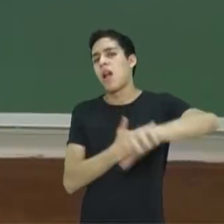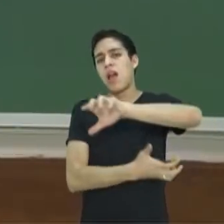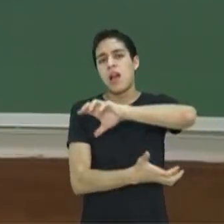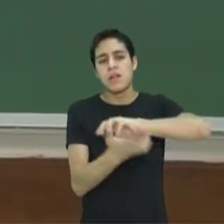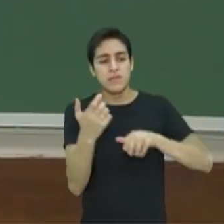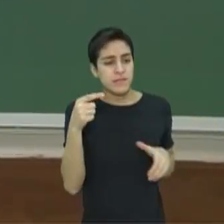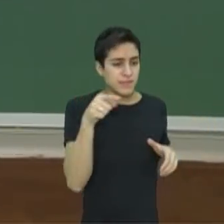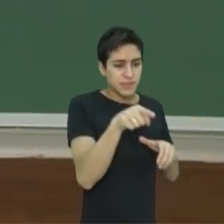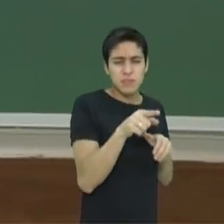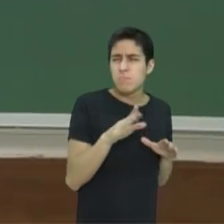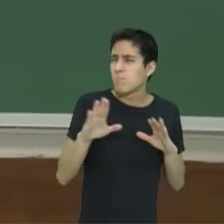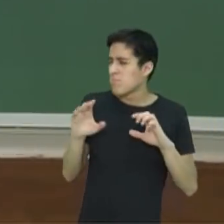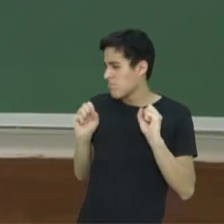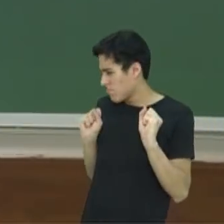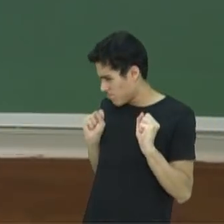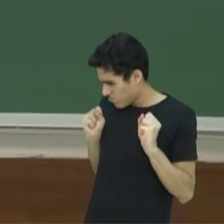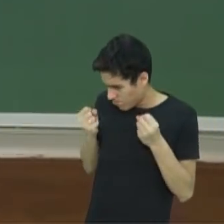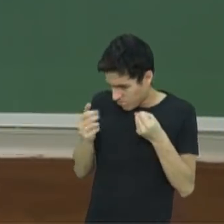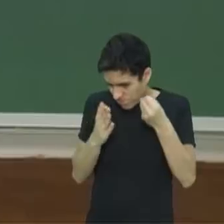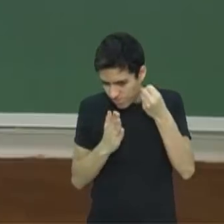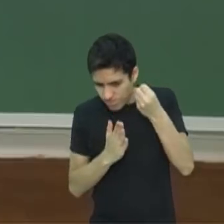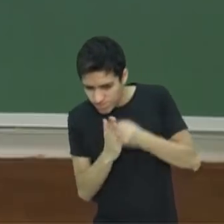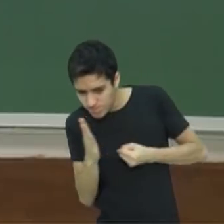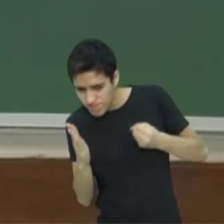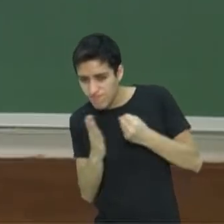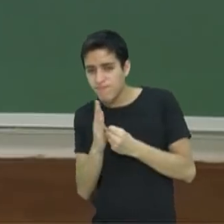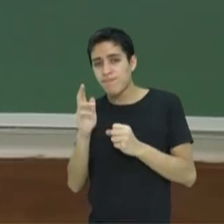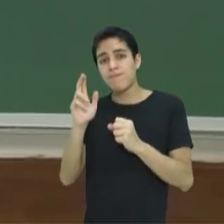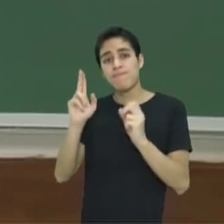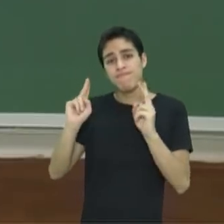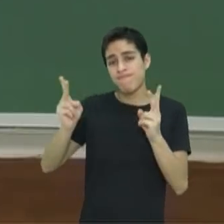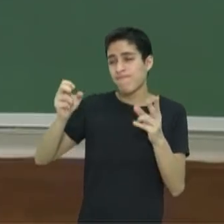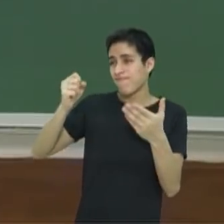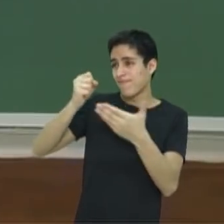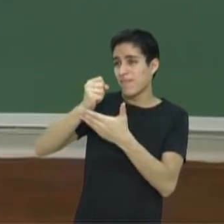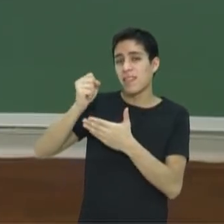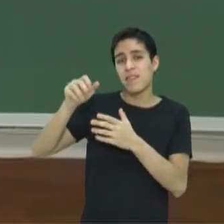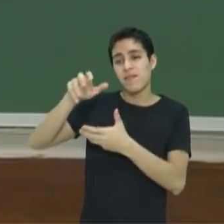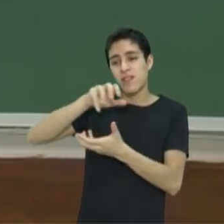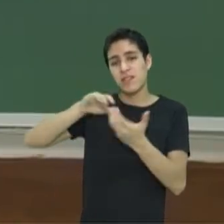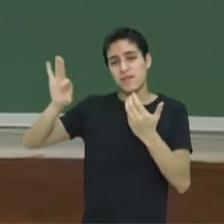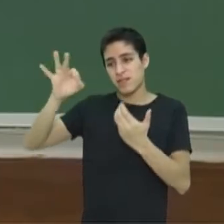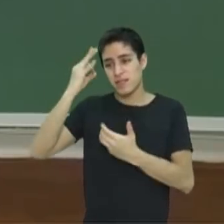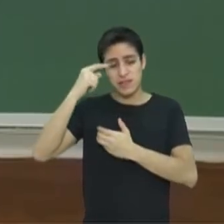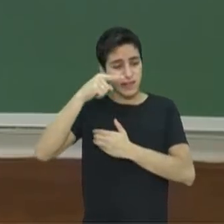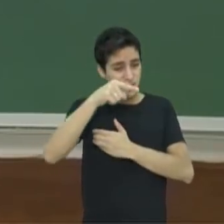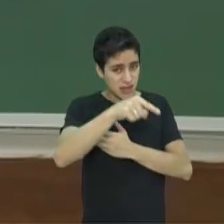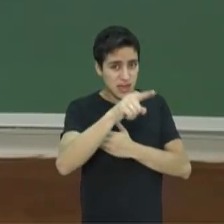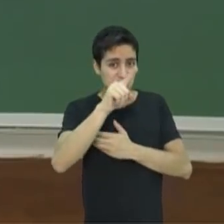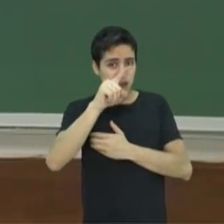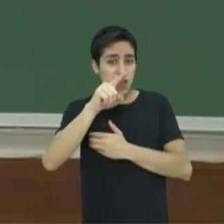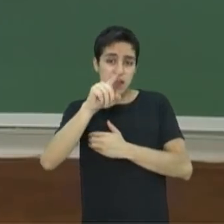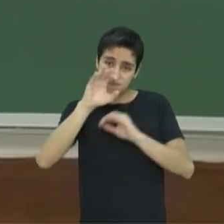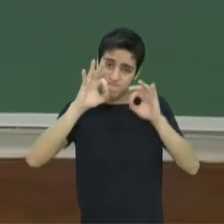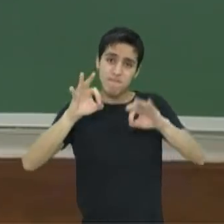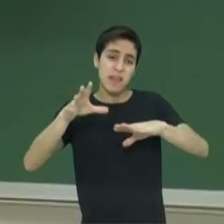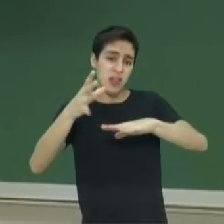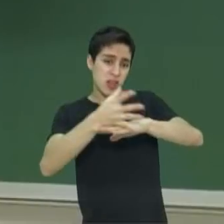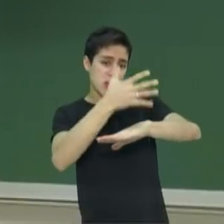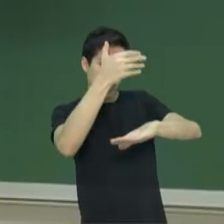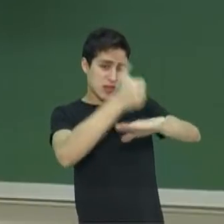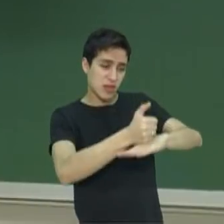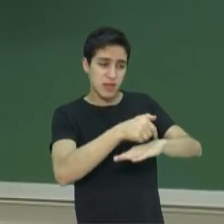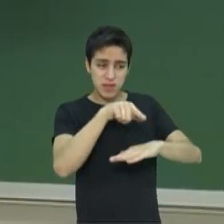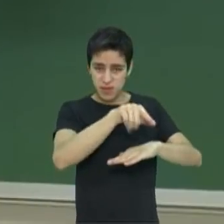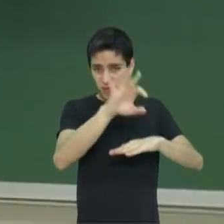eles vão lutar pelos princípios da Revolução Francesa. Afinal de contas, eles eram uma colônia francesa. Então,